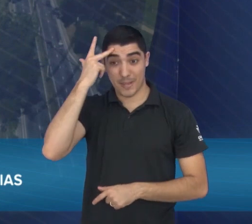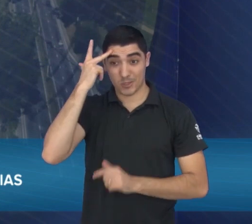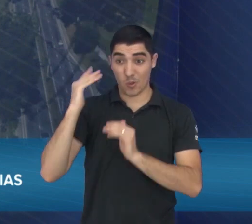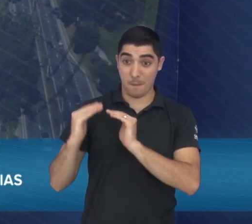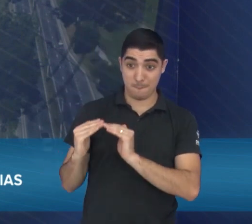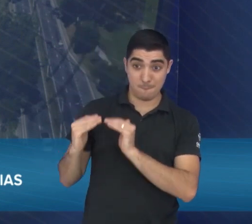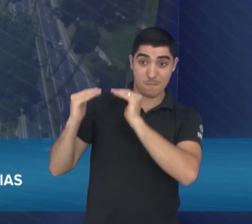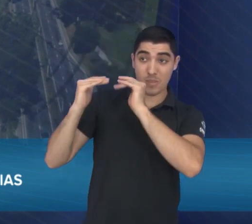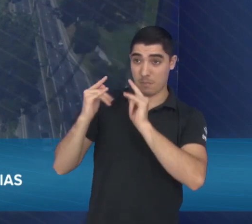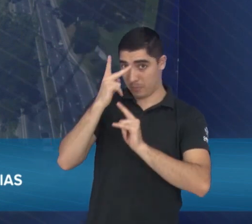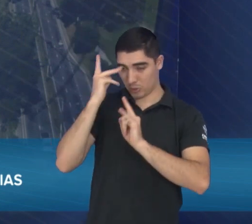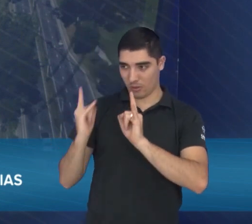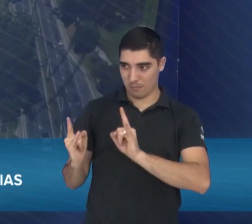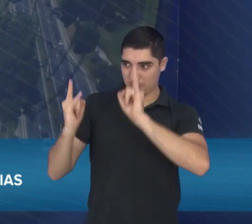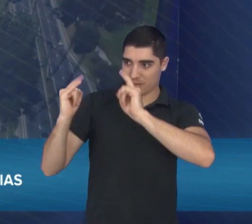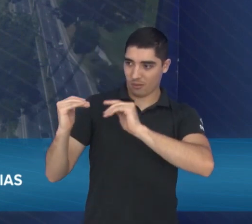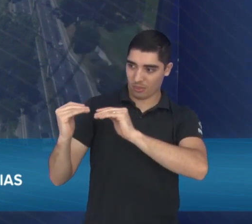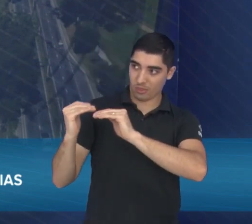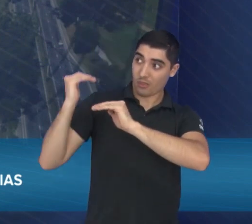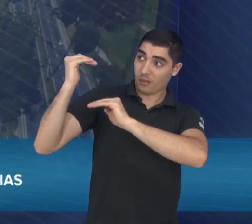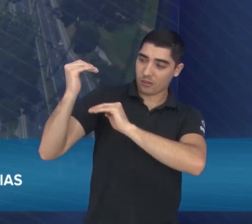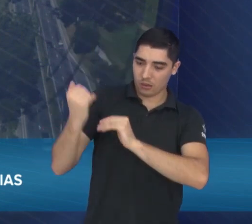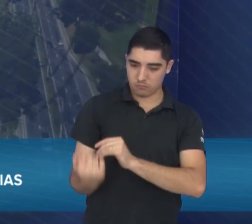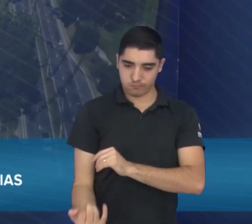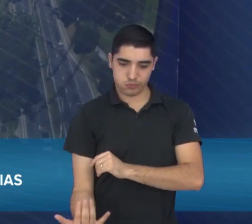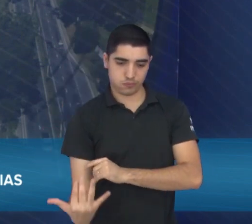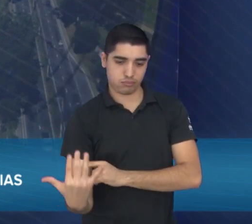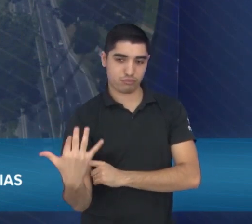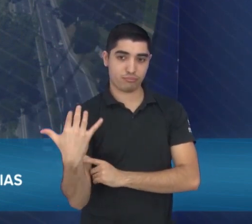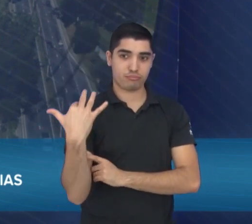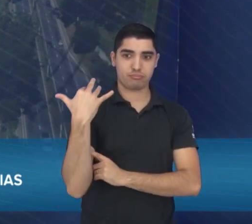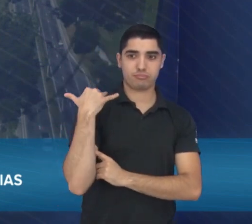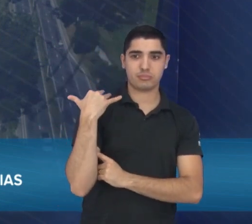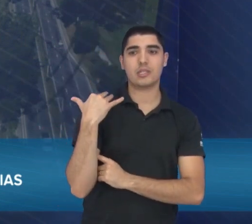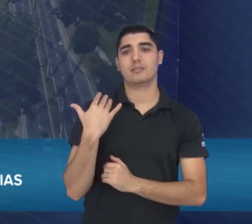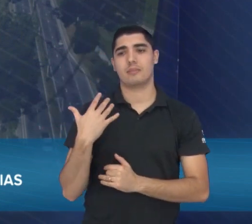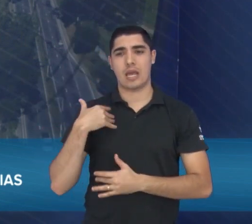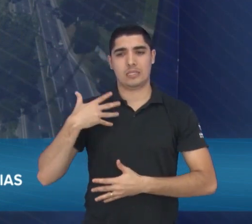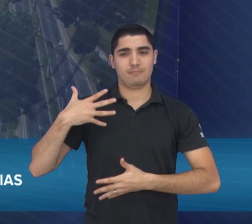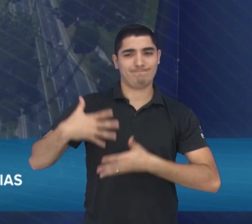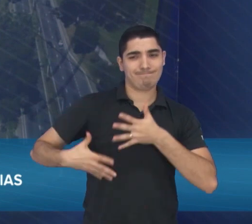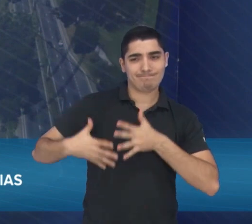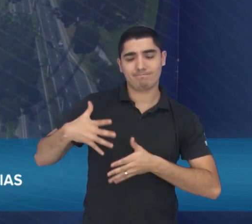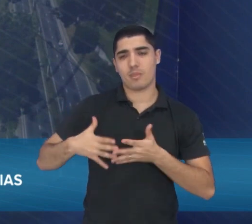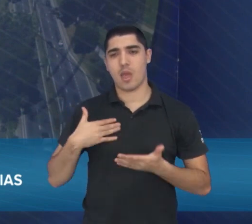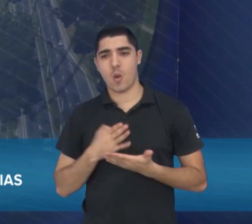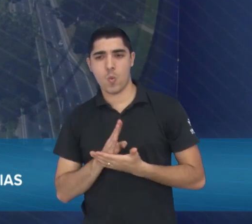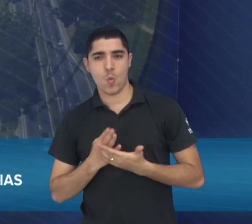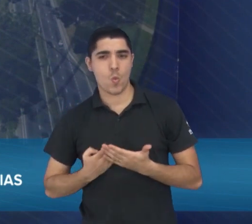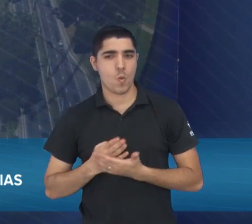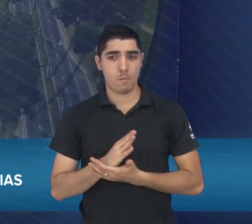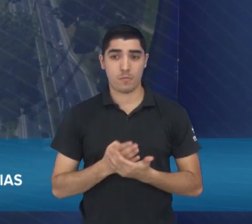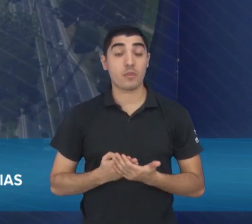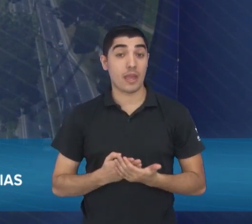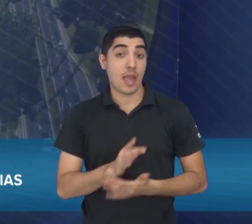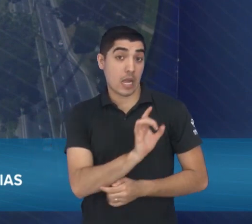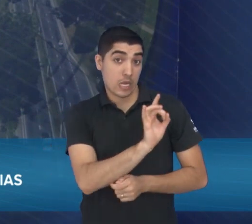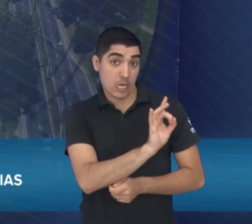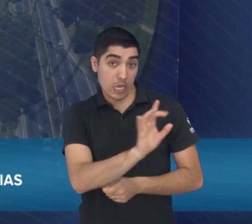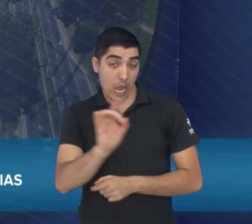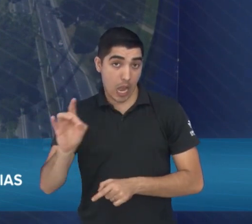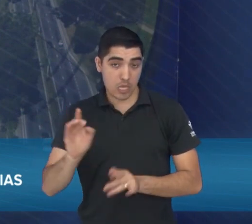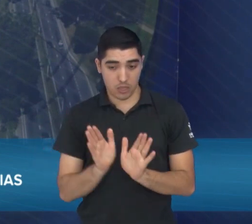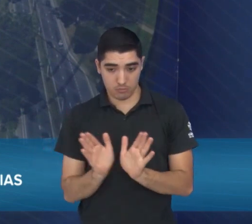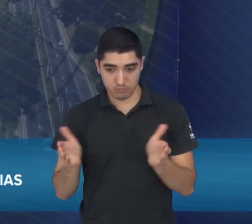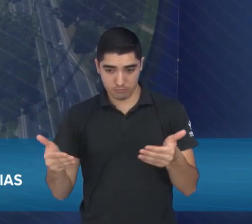uma das questões também que está previsto no Código Civil, na legislação, né? Apesar de cada condomínio ter seu estatuto, esse é